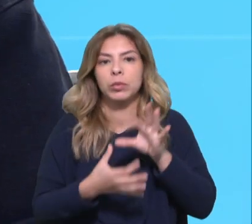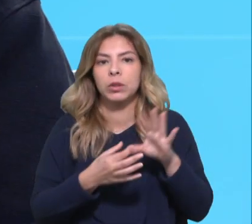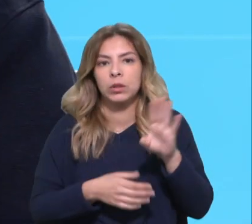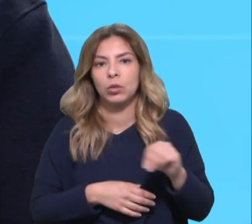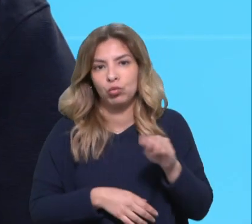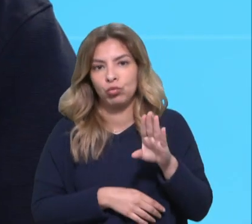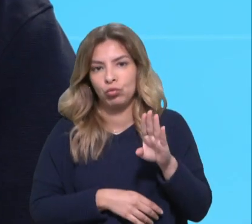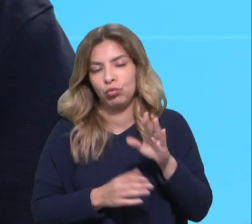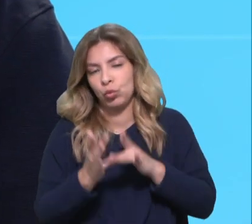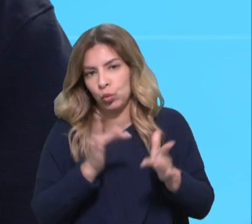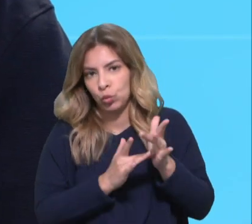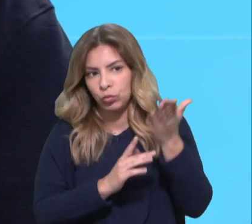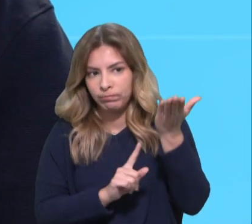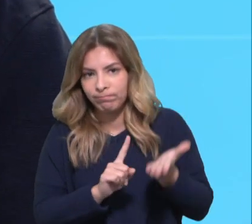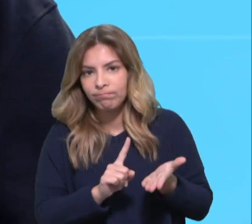Óbidos, que